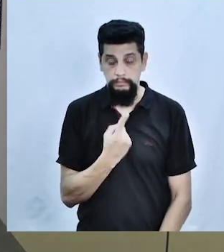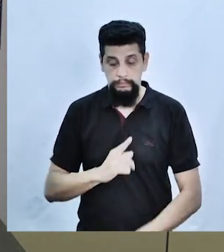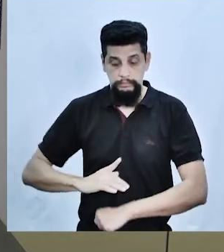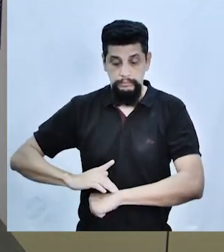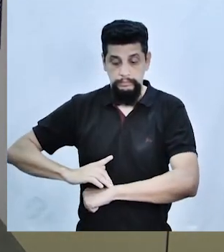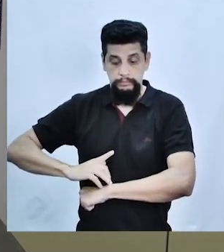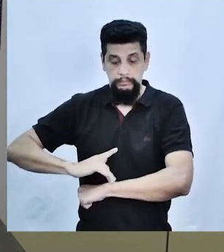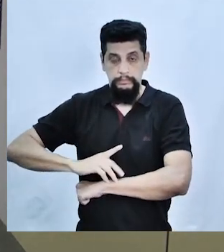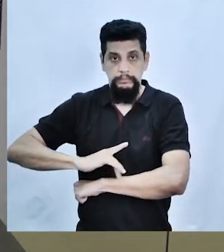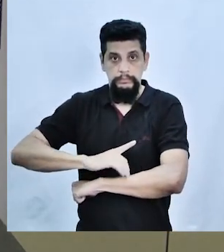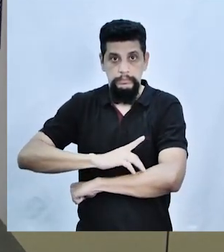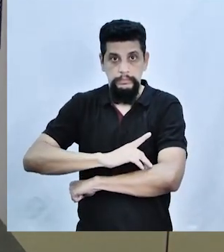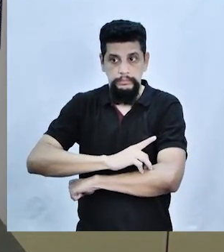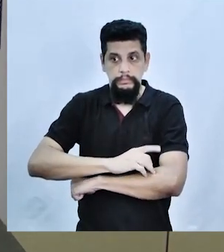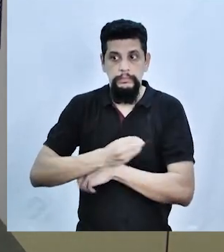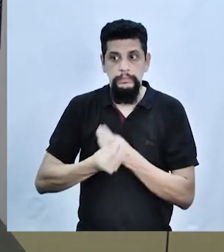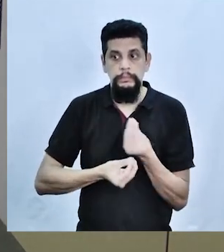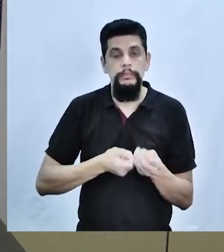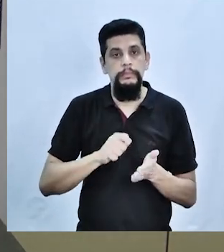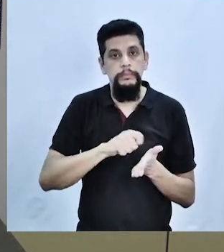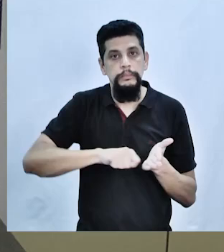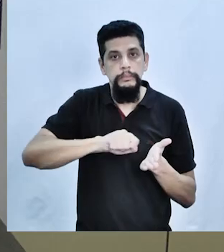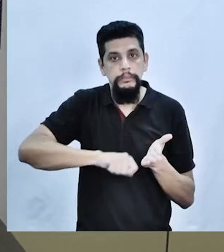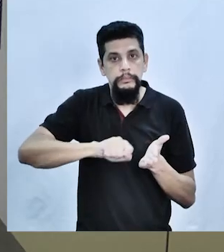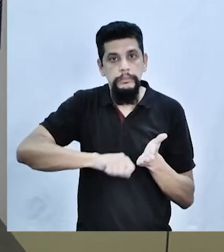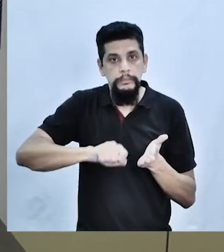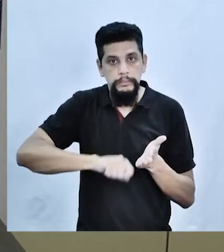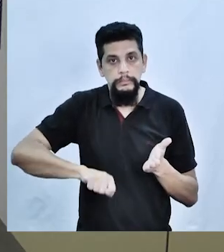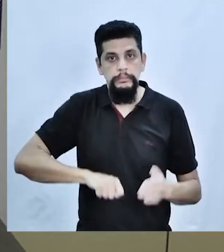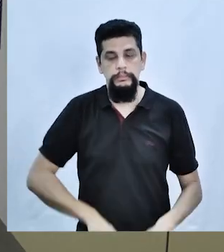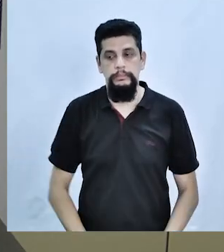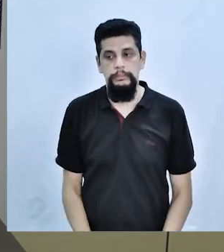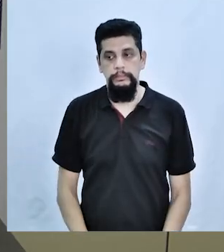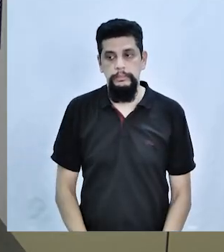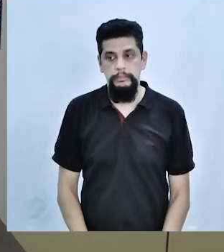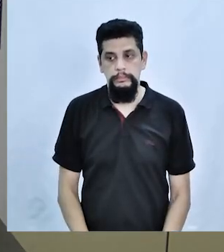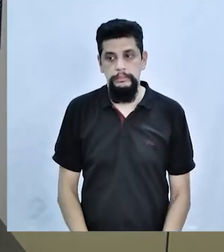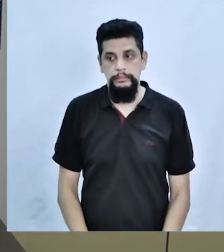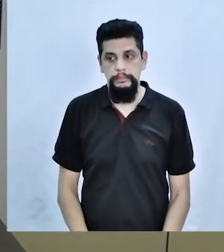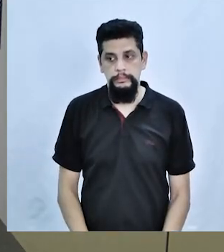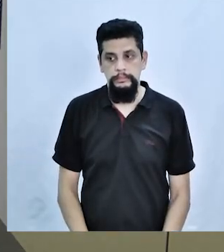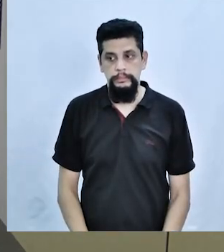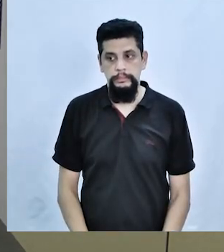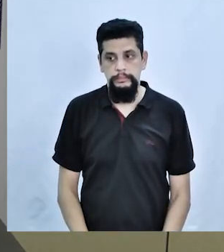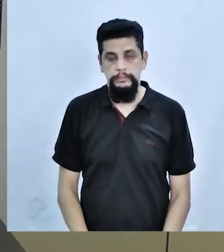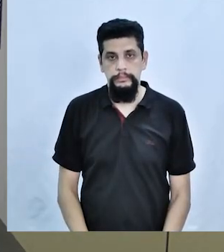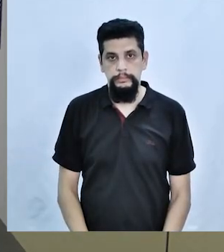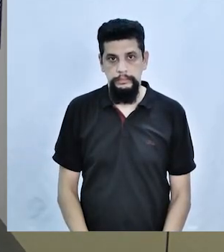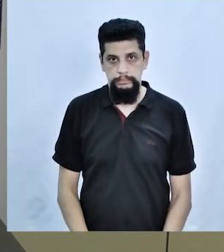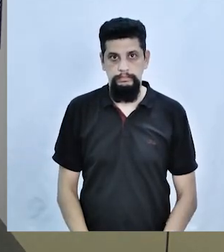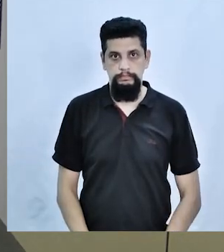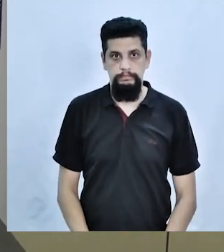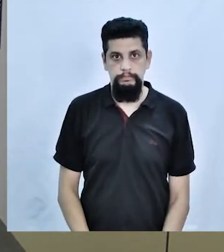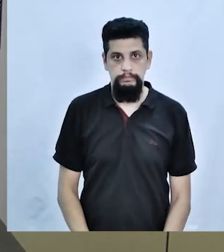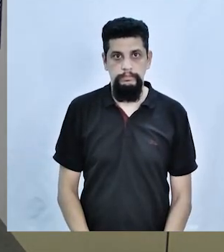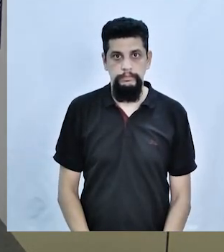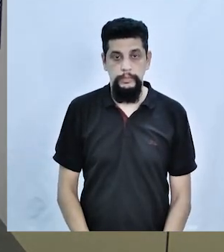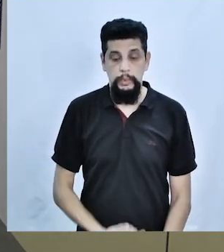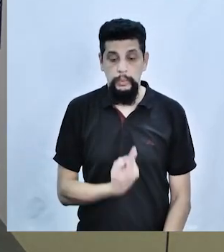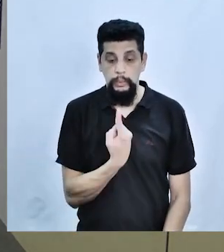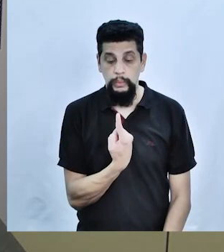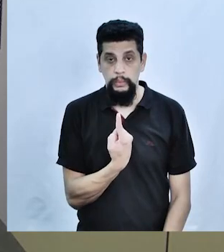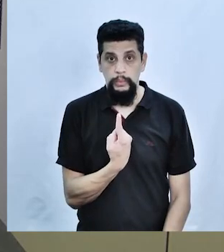Um dinossauro. Um dino. Tá? Como é que a gente fala? Deixa eu tirar esse visitante aqui que ele já